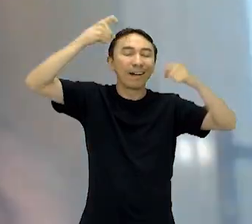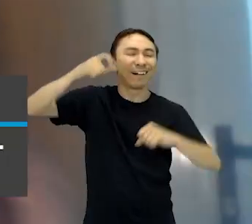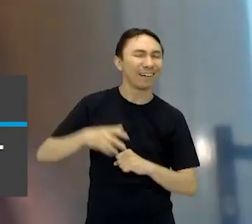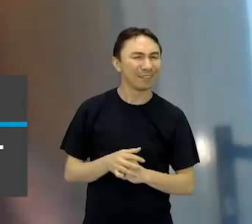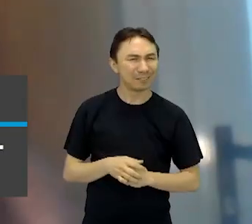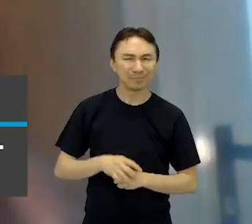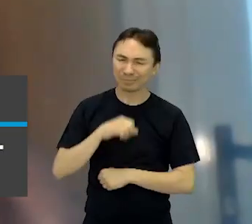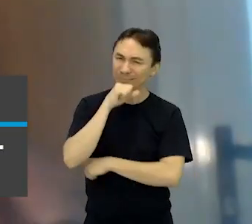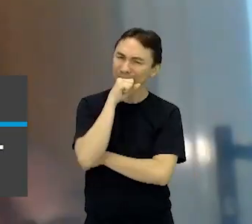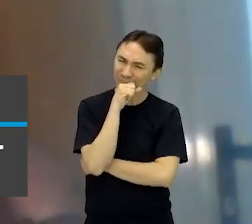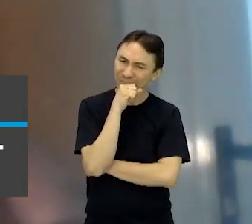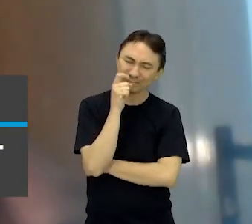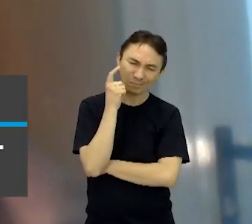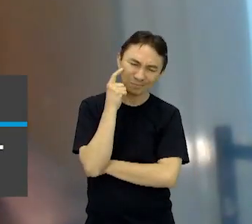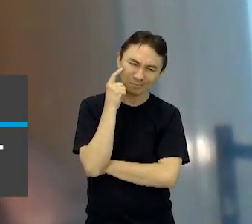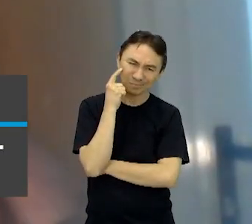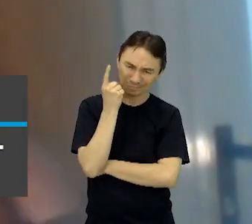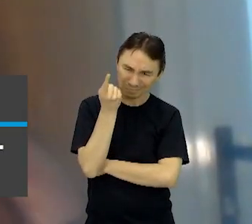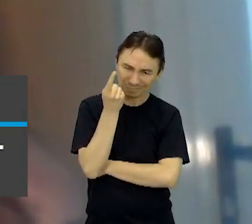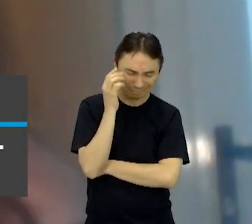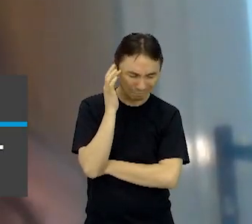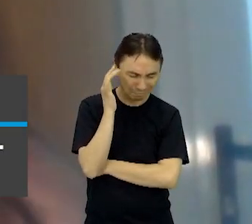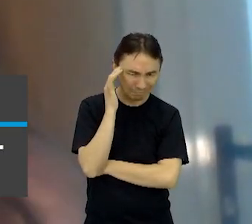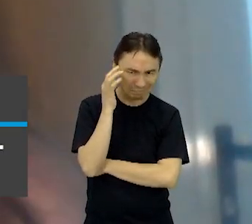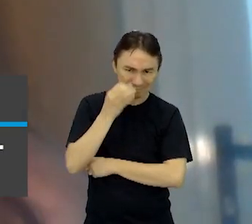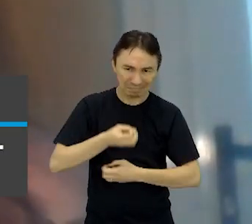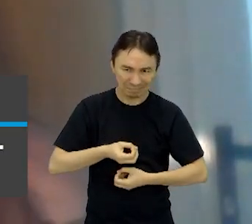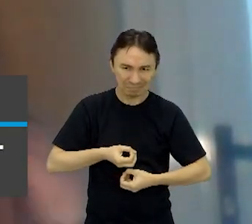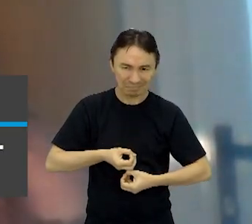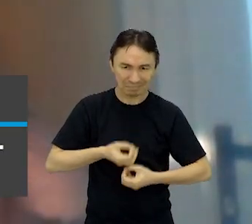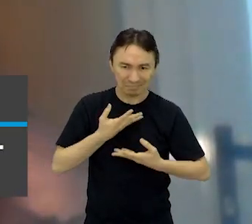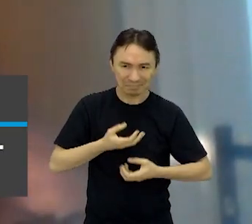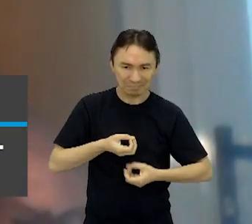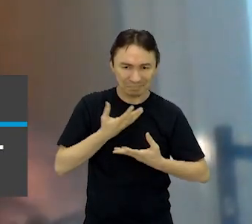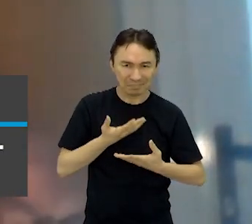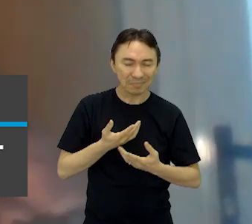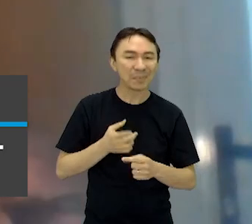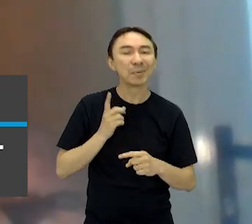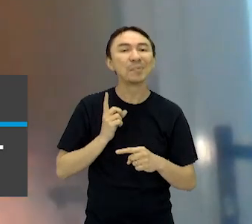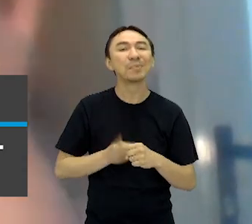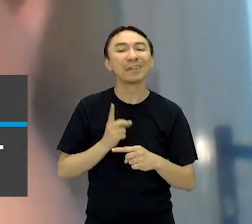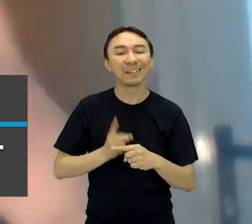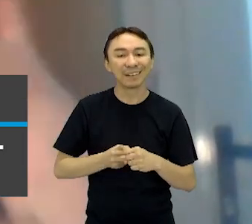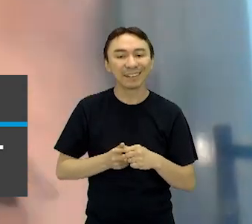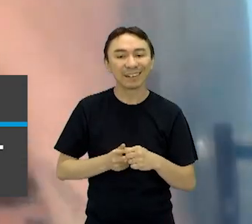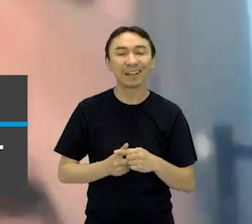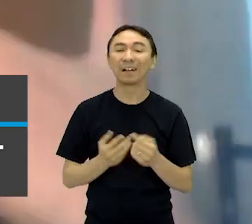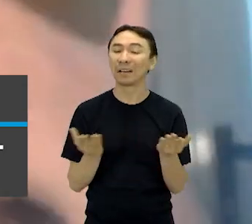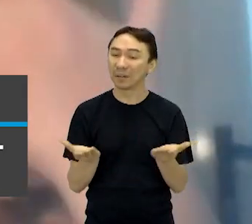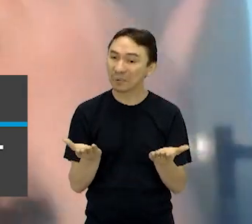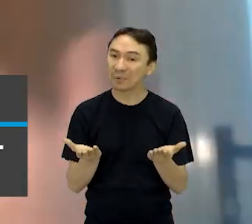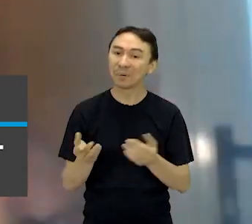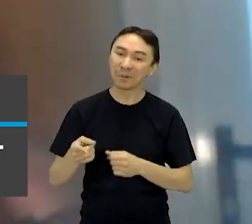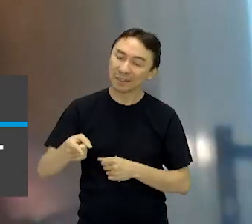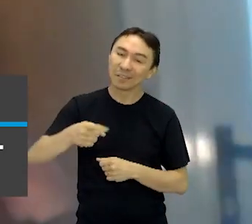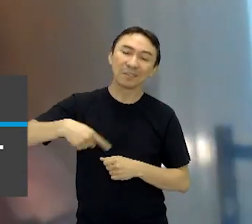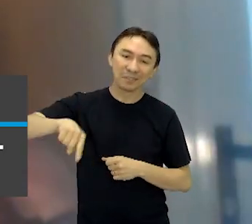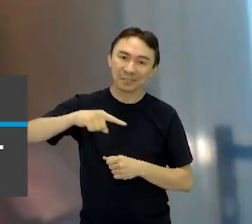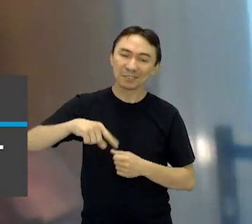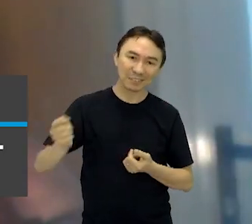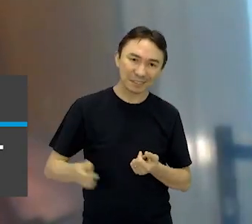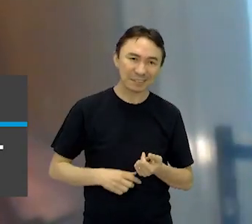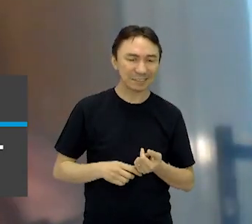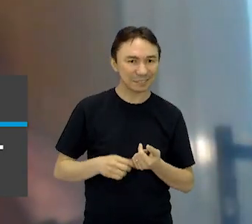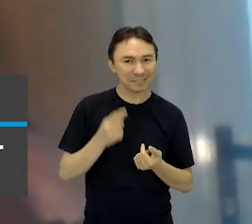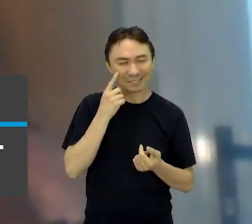pensar nessa poesia da Cecília Meirelles, justamente agora, nesse momento em que a gente vai gradualmente